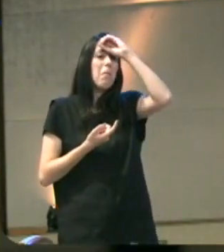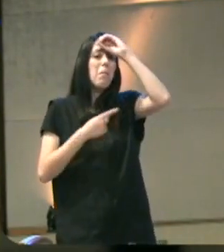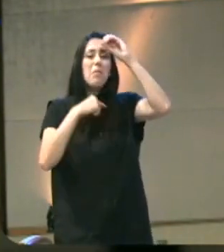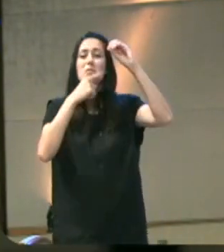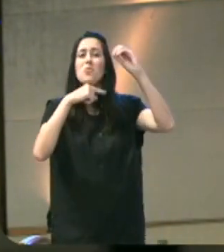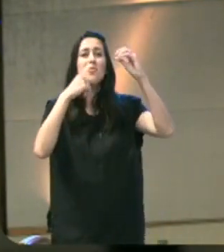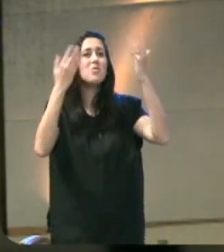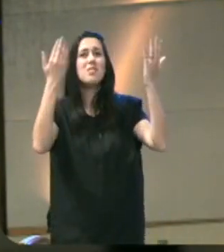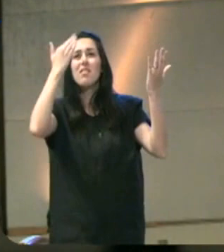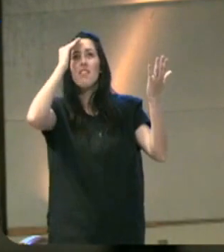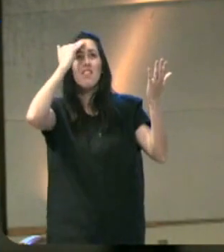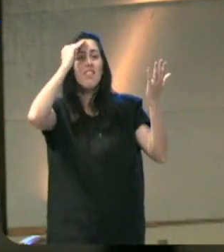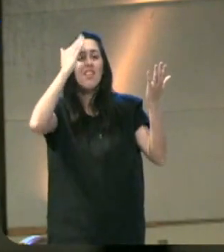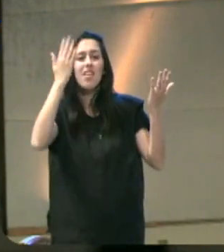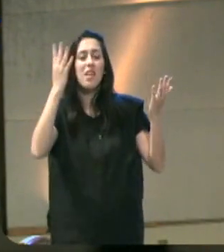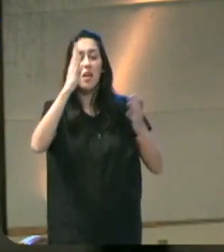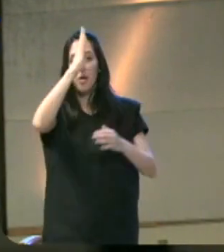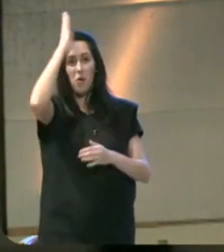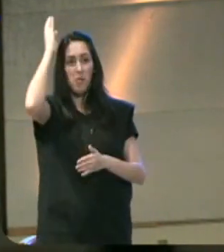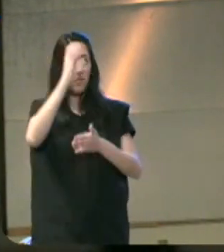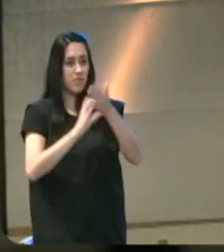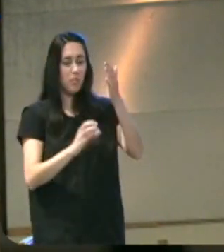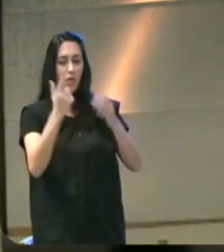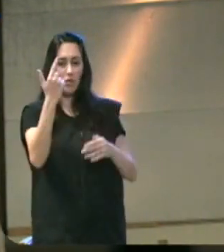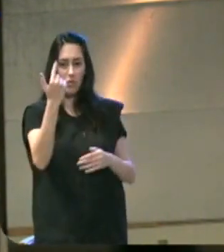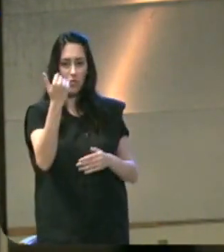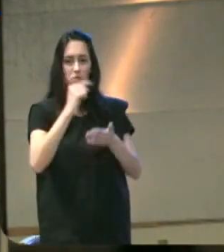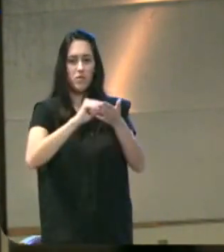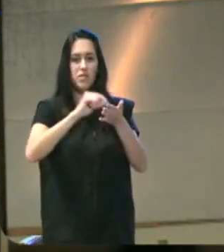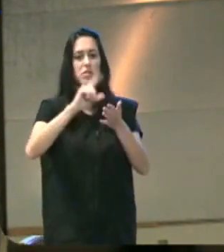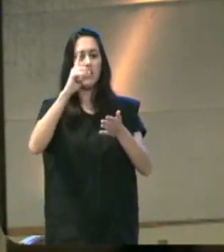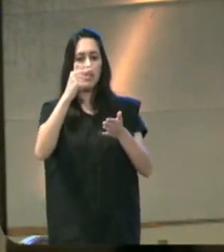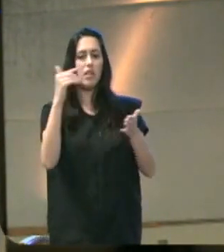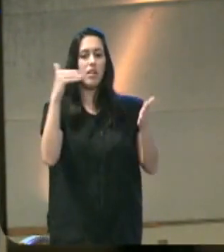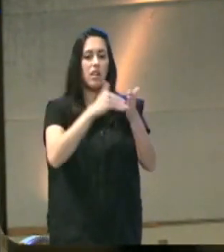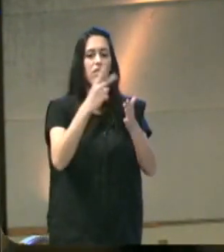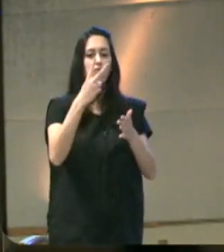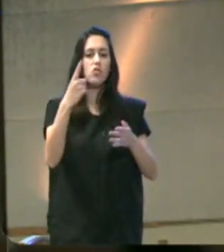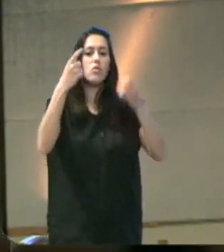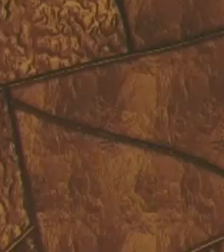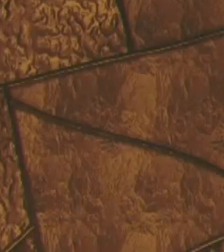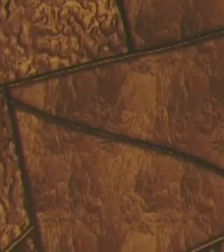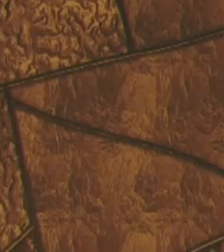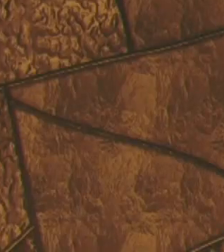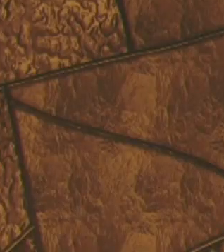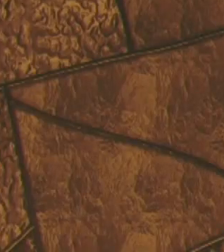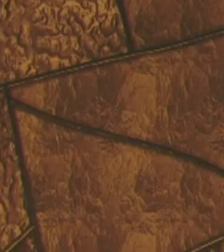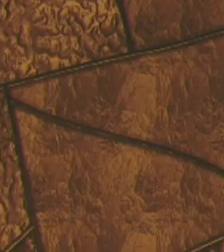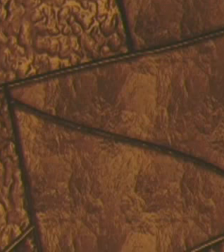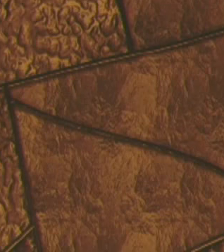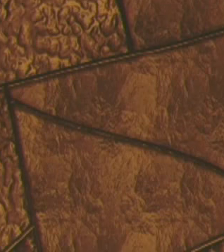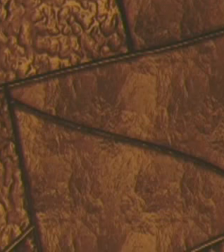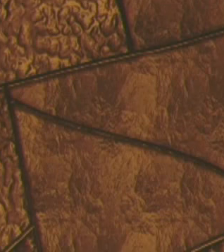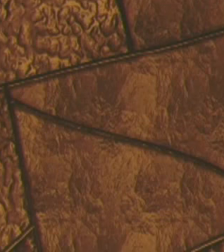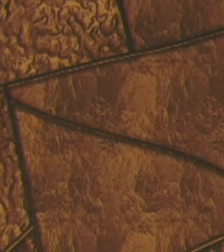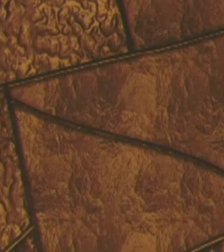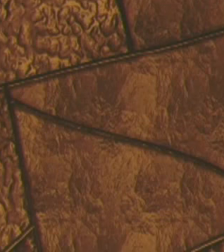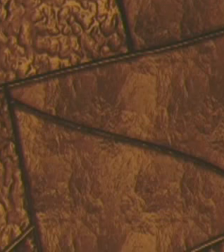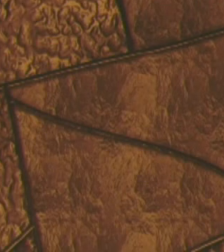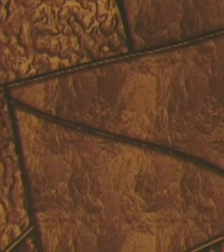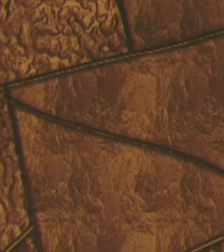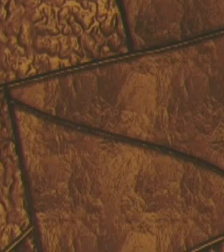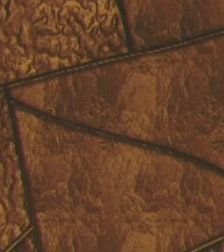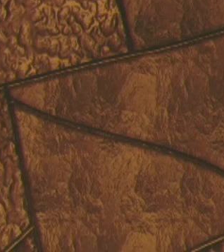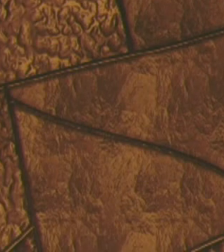carne. Romanos 12, versículos 17 a 21 diz assim: não retribuam a ninguém mal